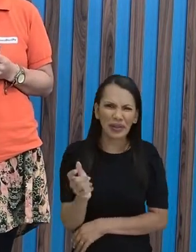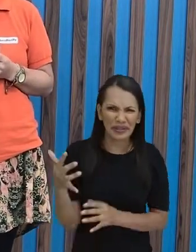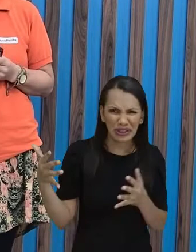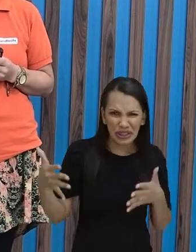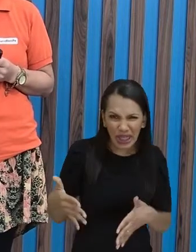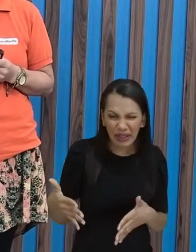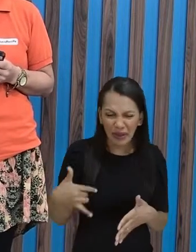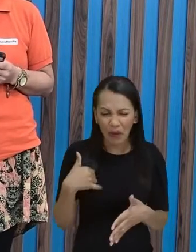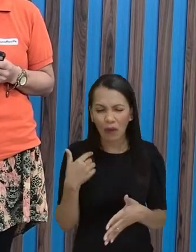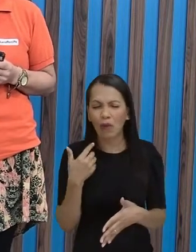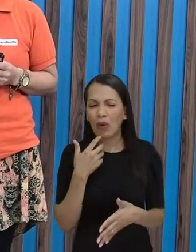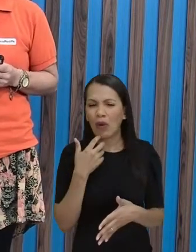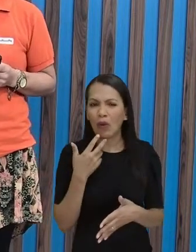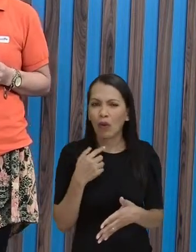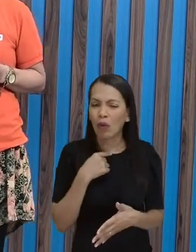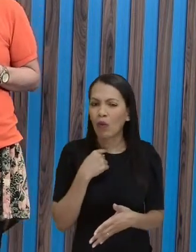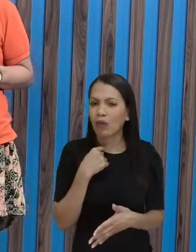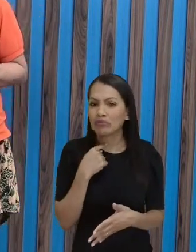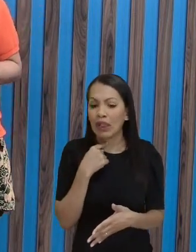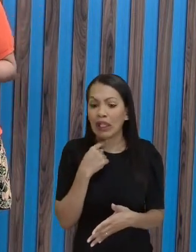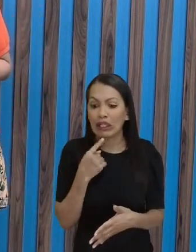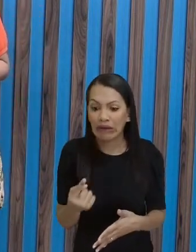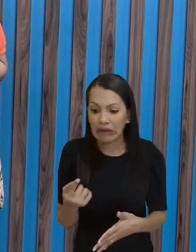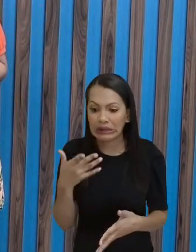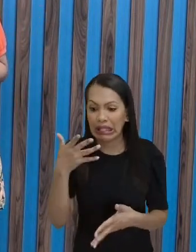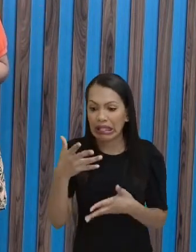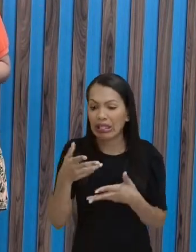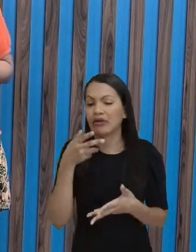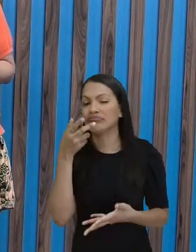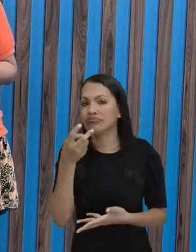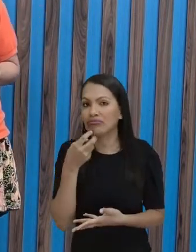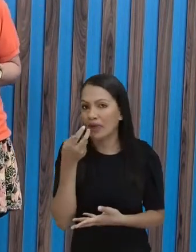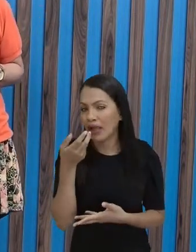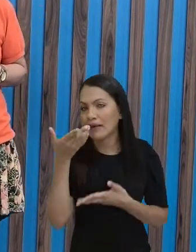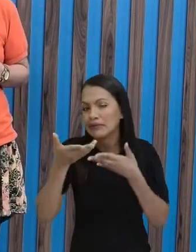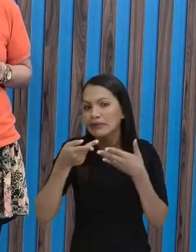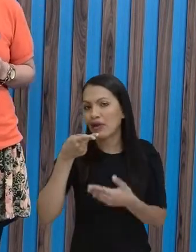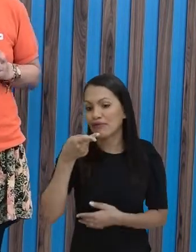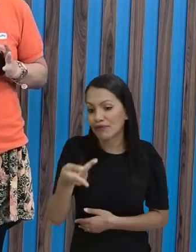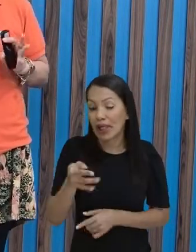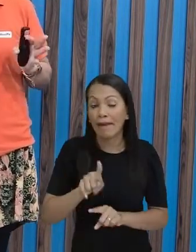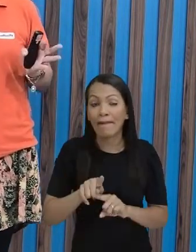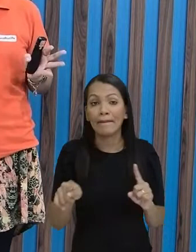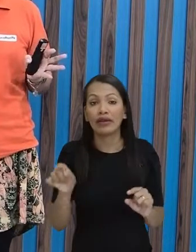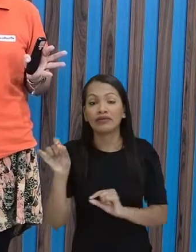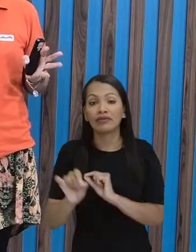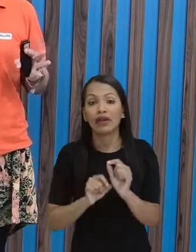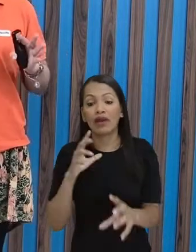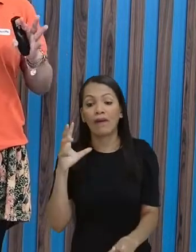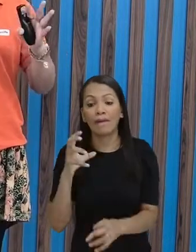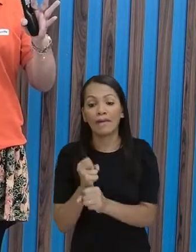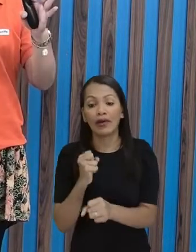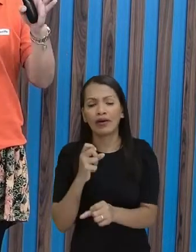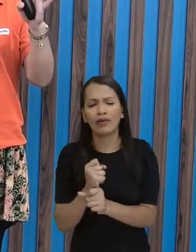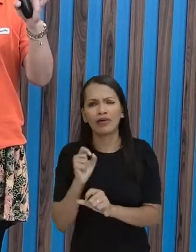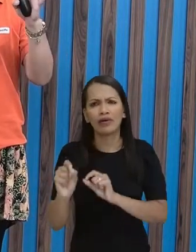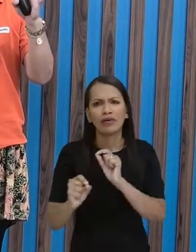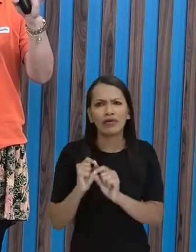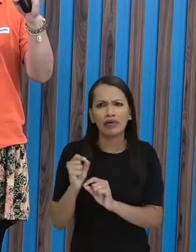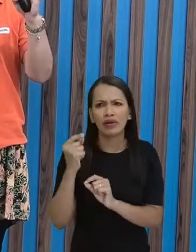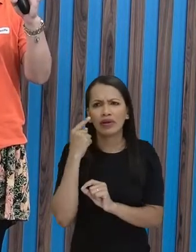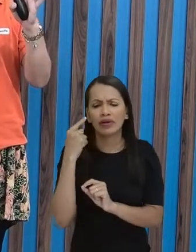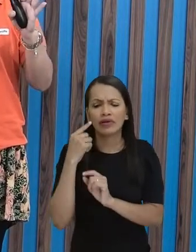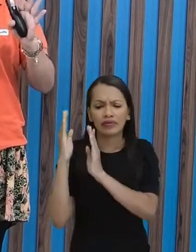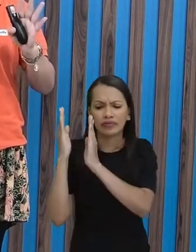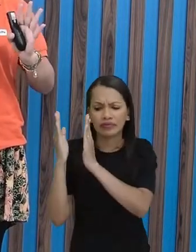até enrolei aqui a língua para falar essa palavrinha. Algoritmo é justamente a operação.